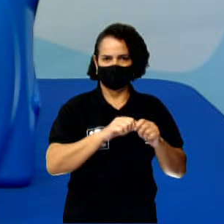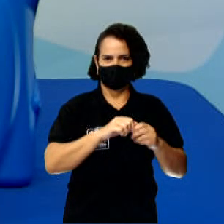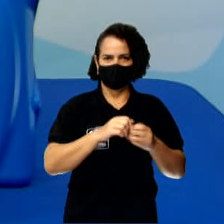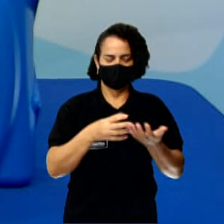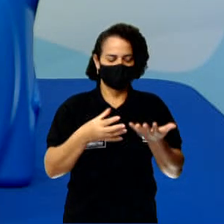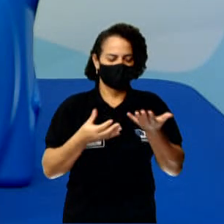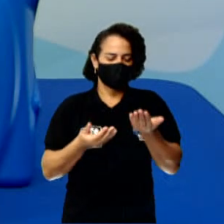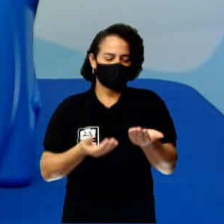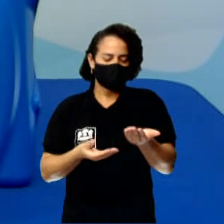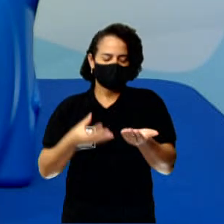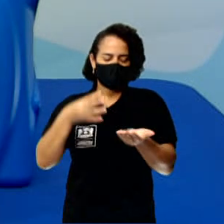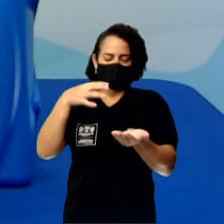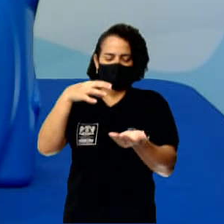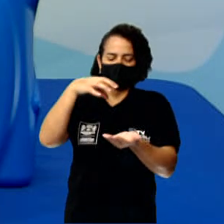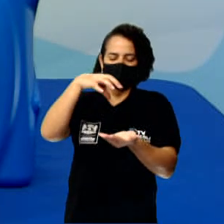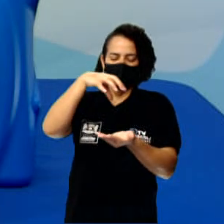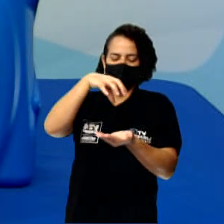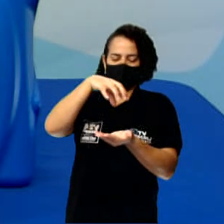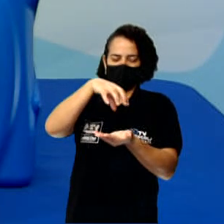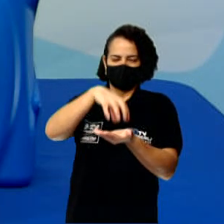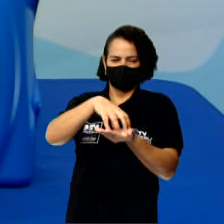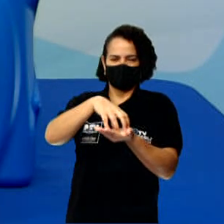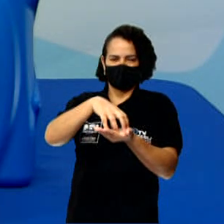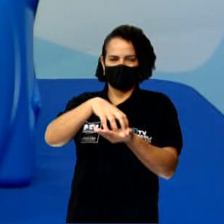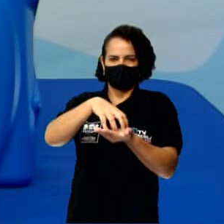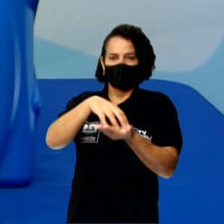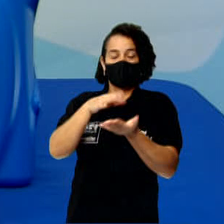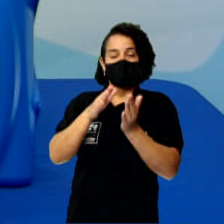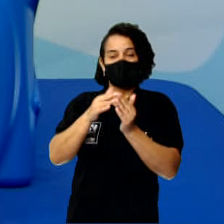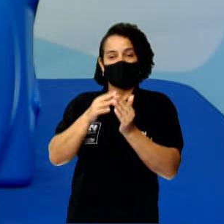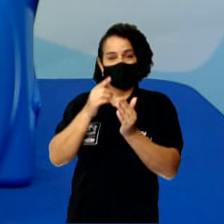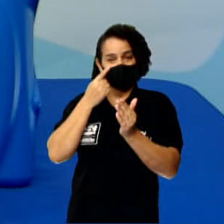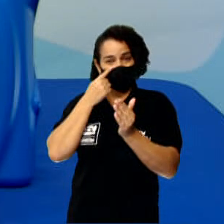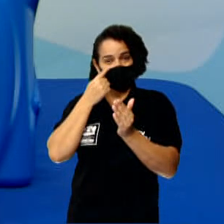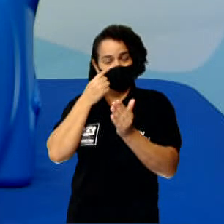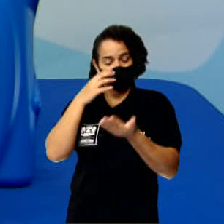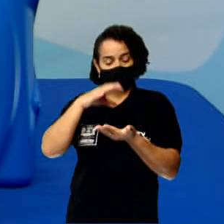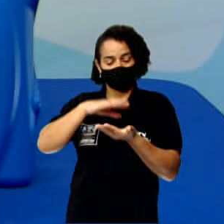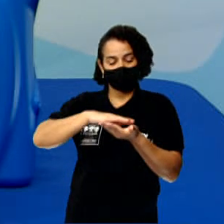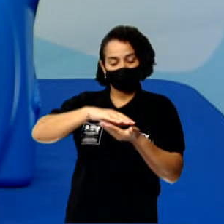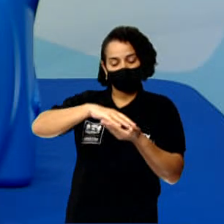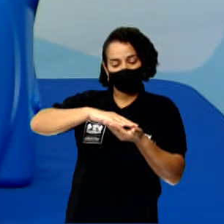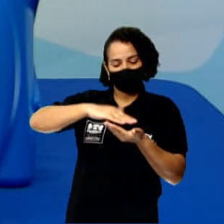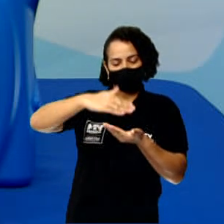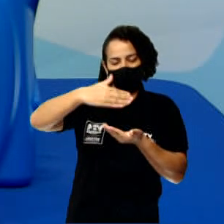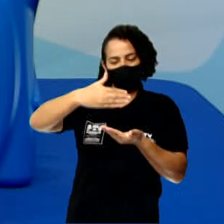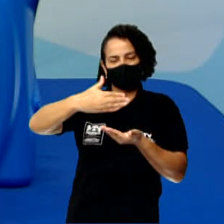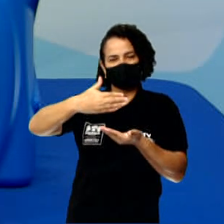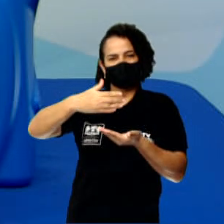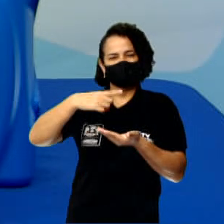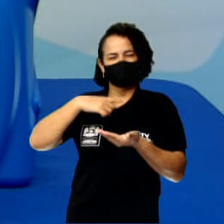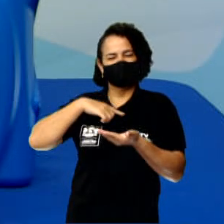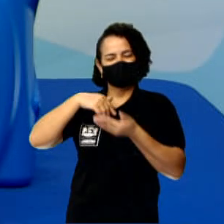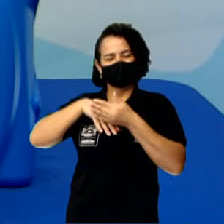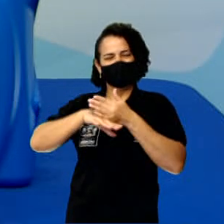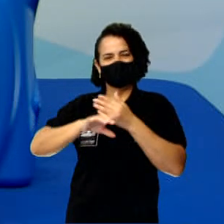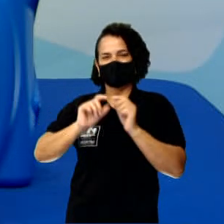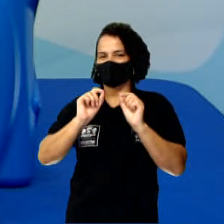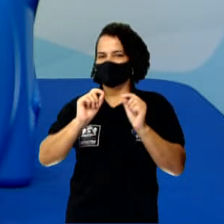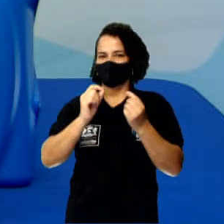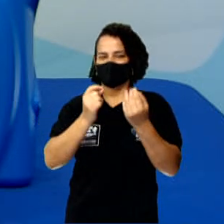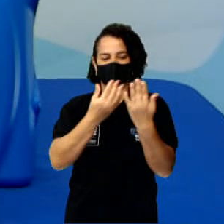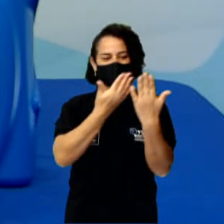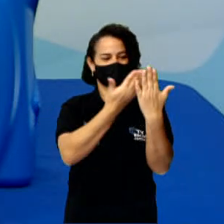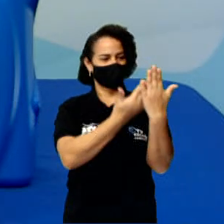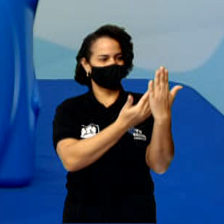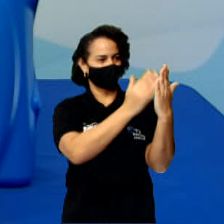botou a caixinha e pediu que elas tivessem atenção. Quando abriram a caixinha, lá dentro um espelho havia.